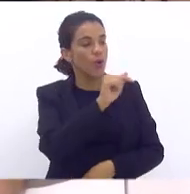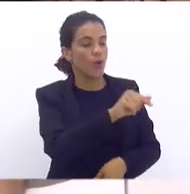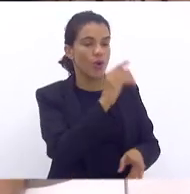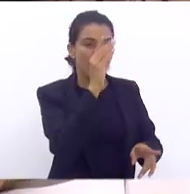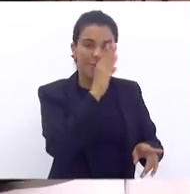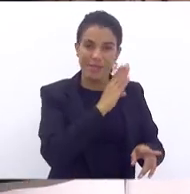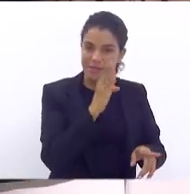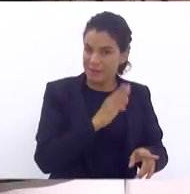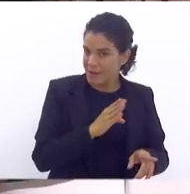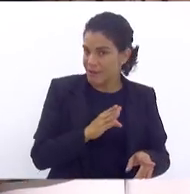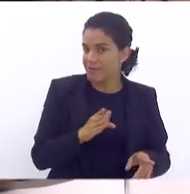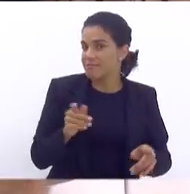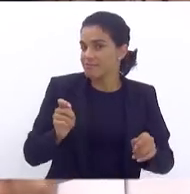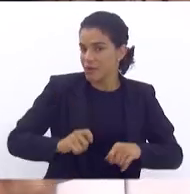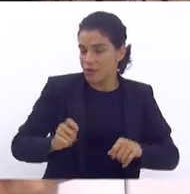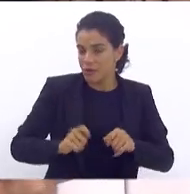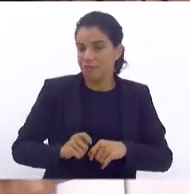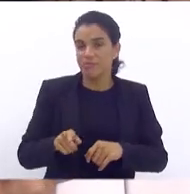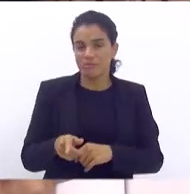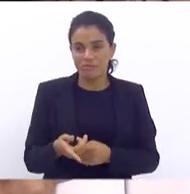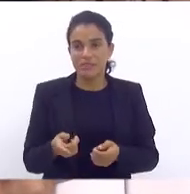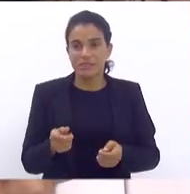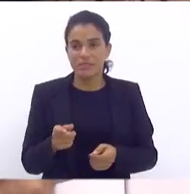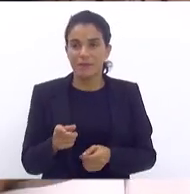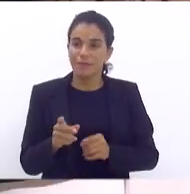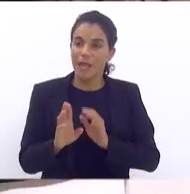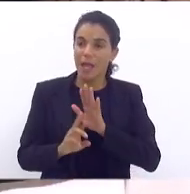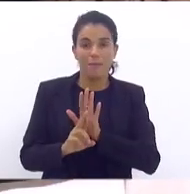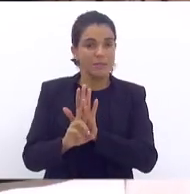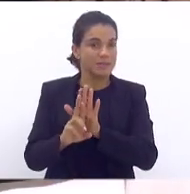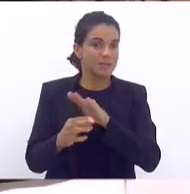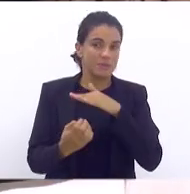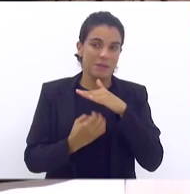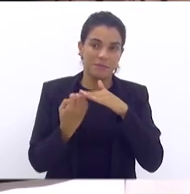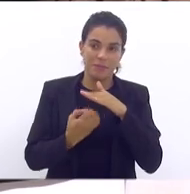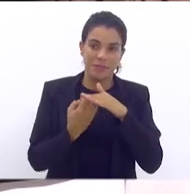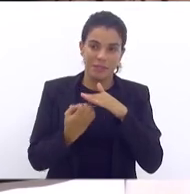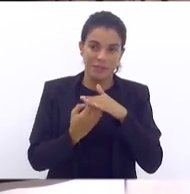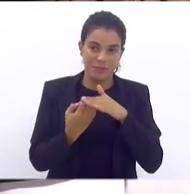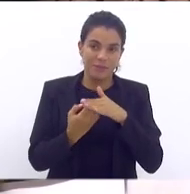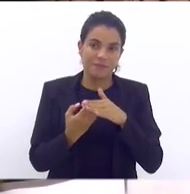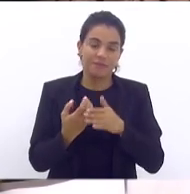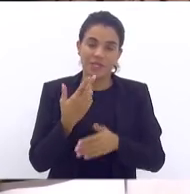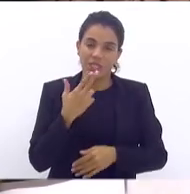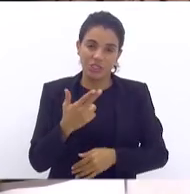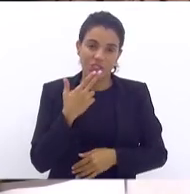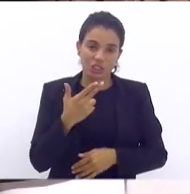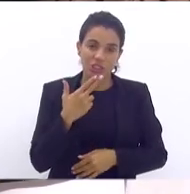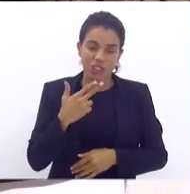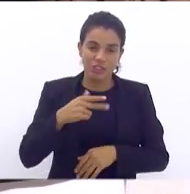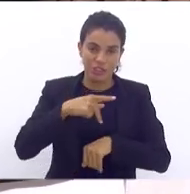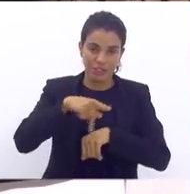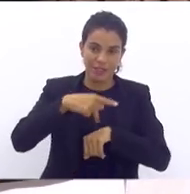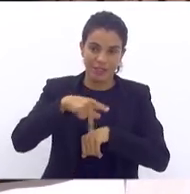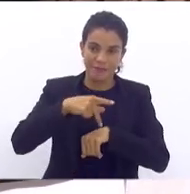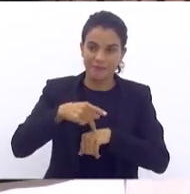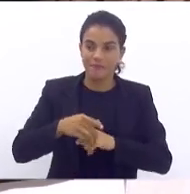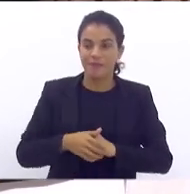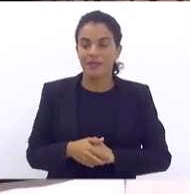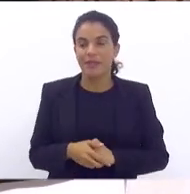esteja representando essa empresa em tese, né, estrangeira aqui no Brasil. A gente